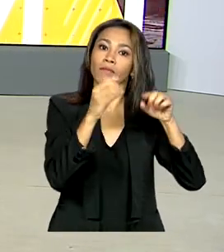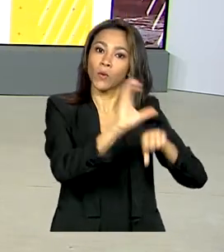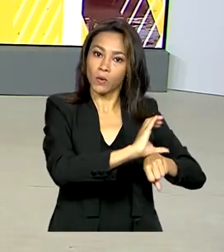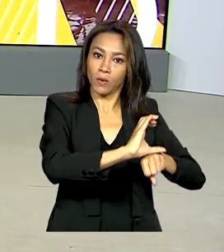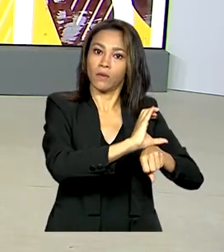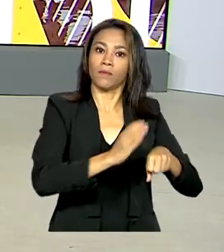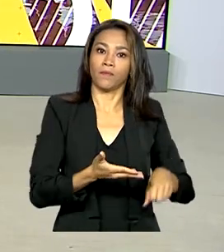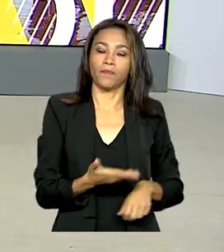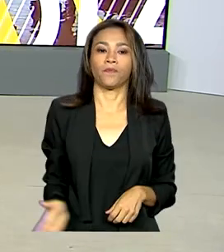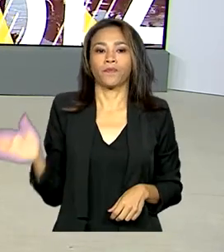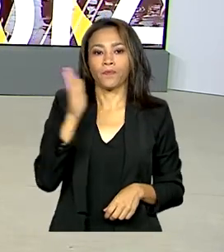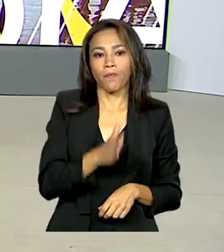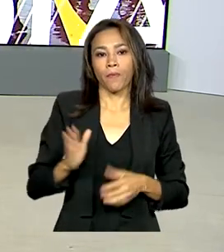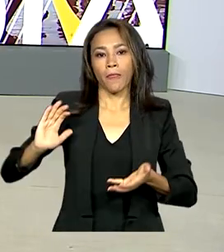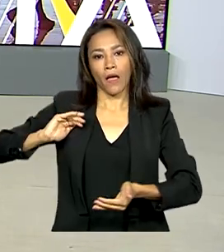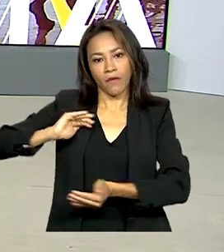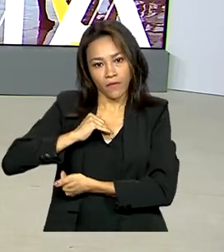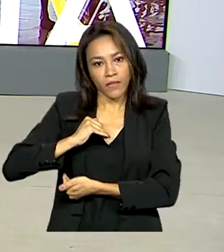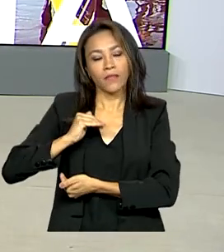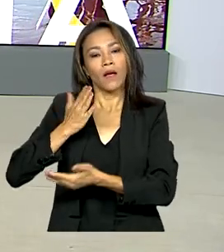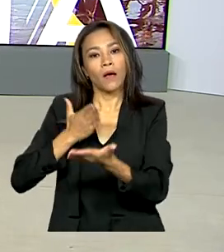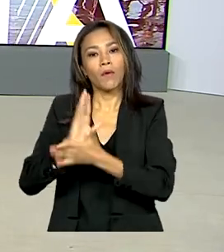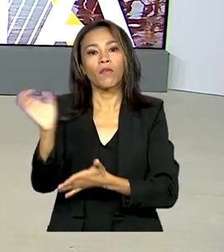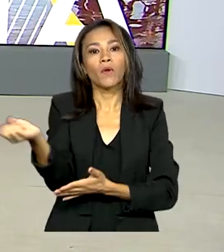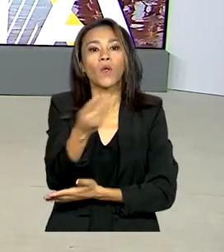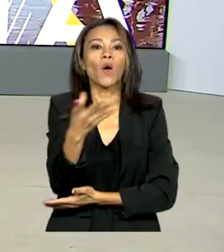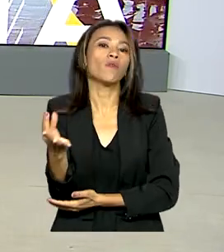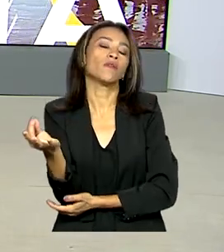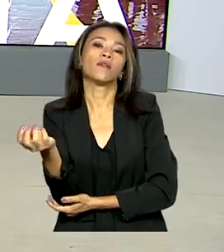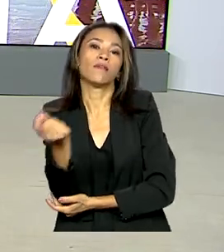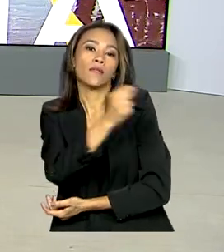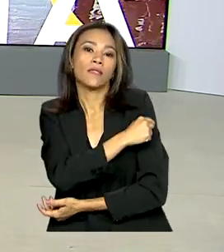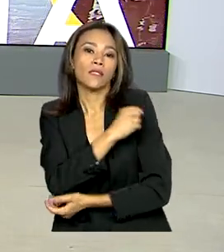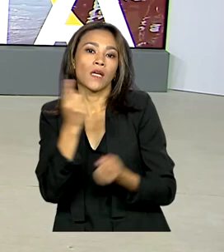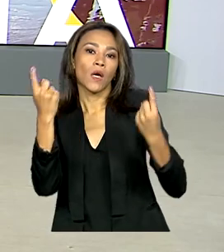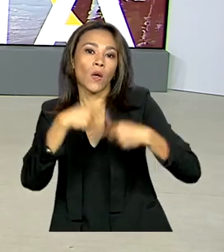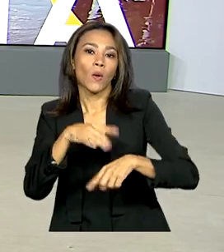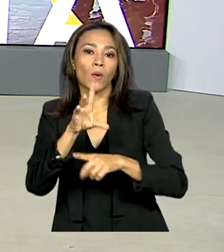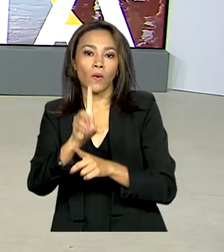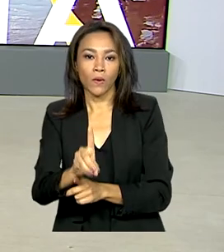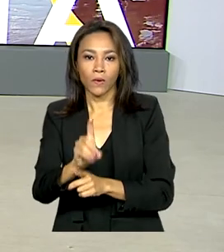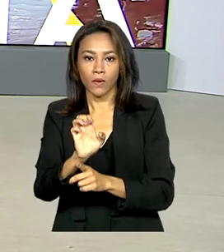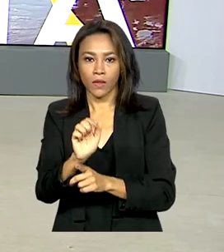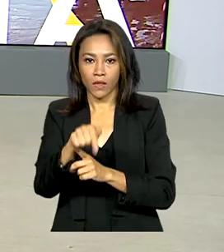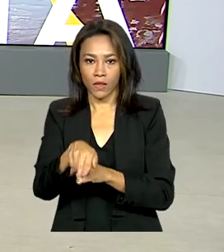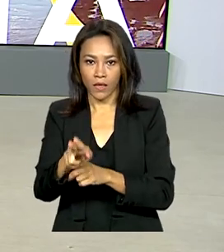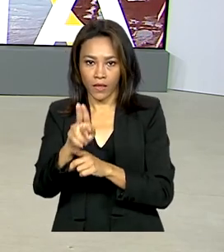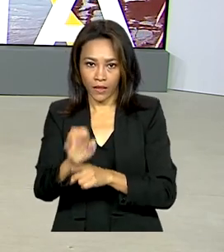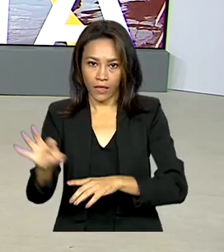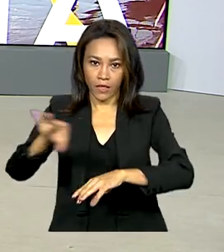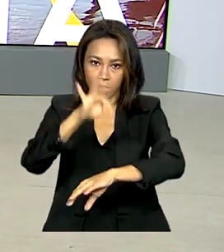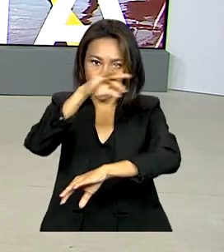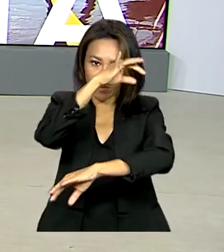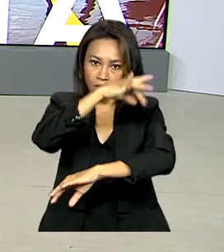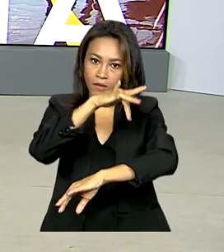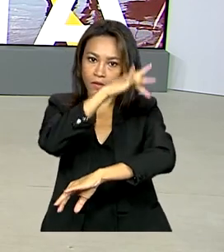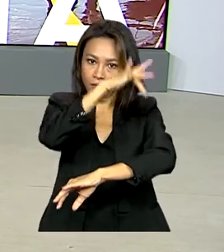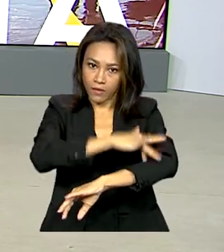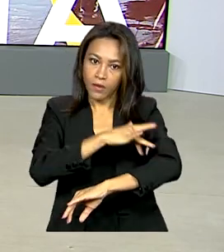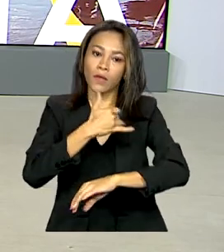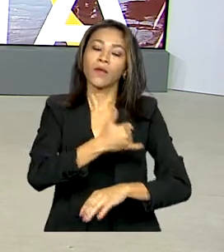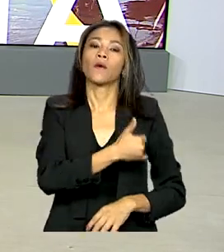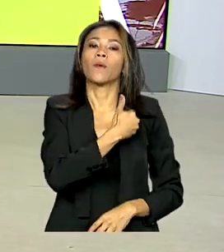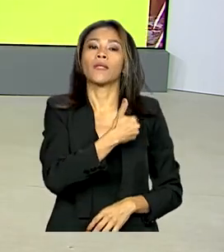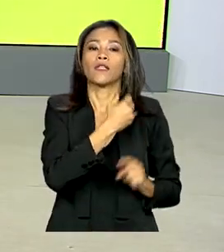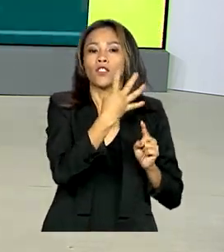A Anvisa aprovou uma nova vacina contra a dengue. O imunizante, produzido pela empresa Takeda Pharma, é indicado para quem tem entre 4 e 60